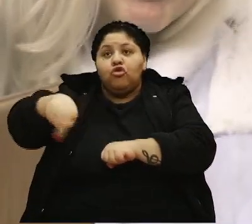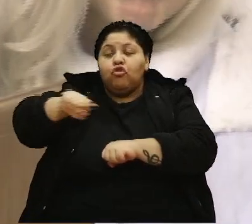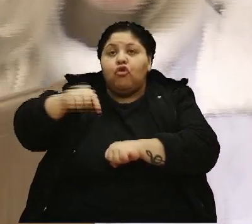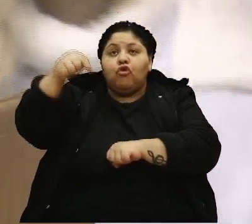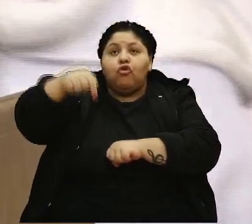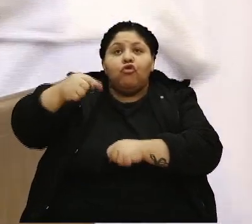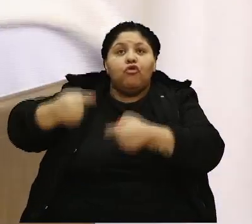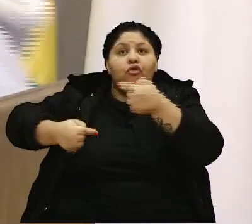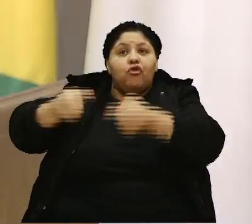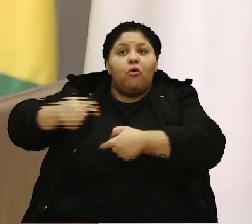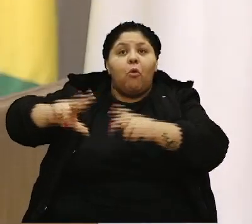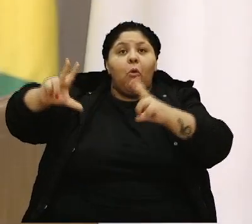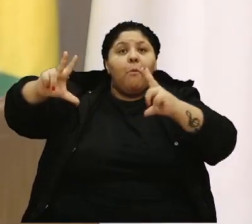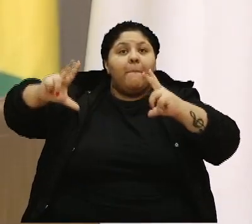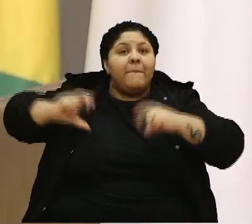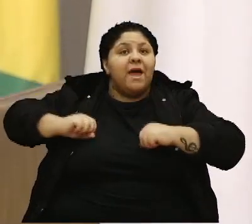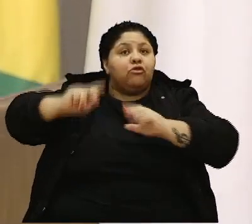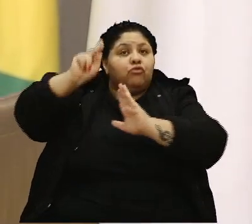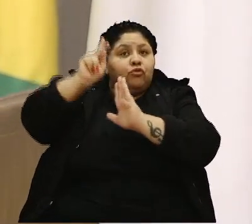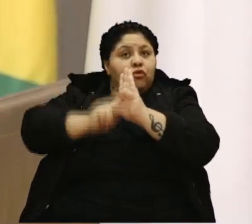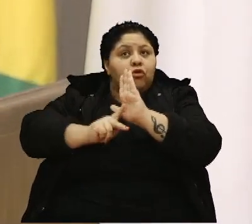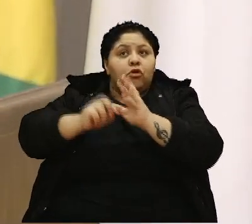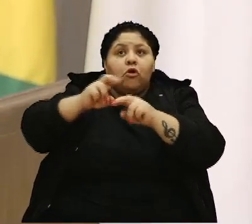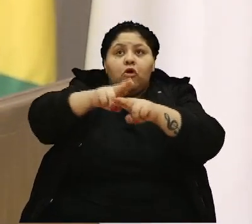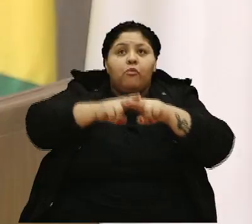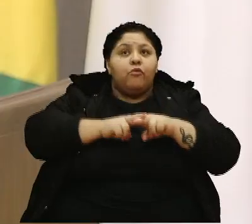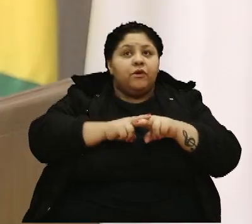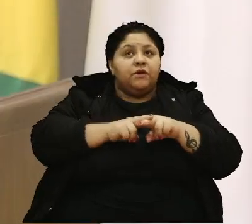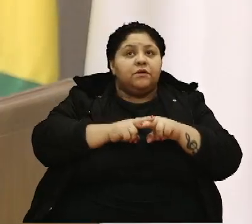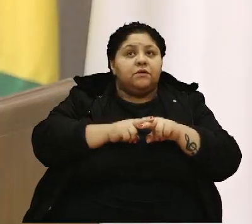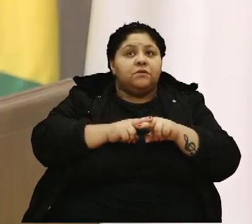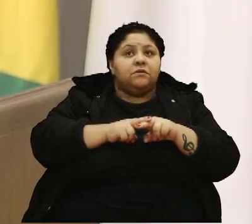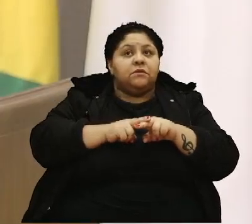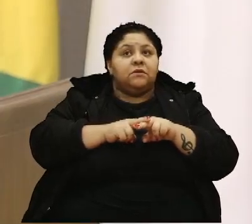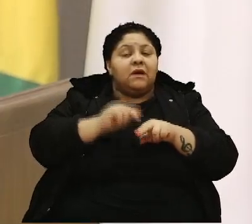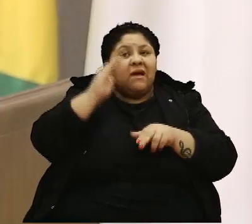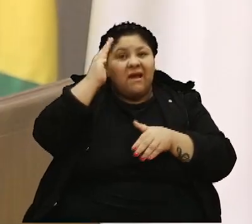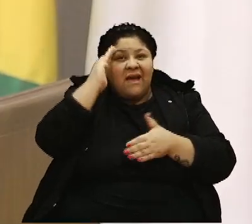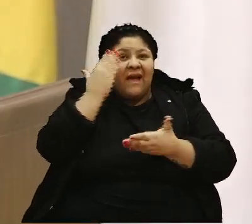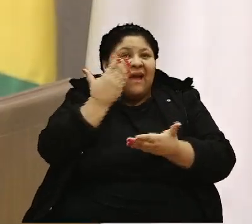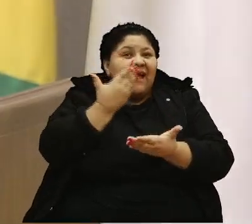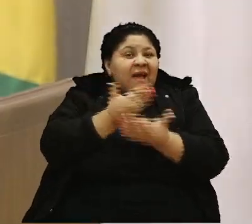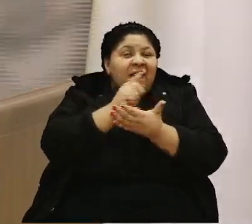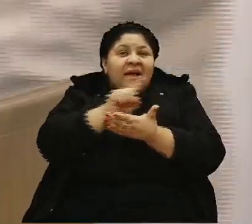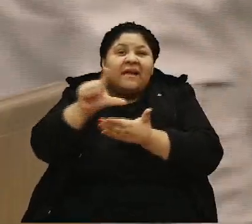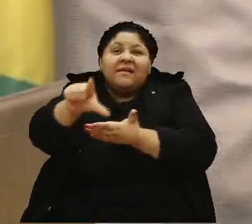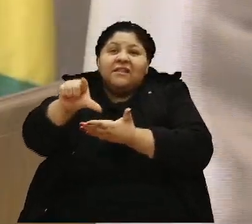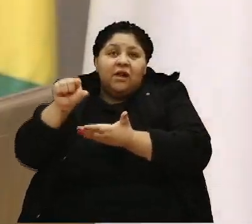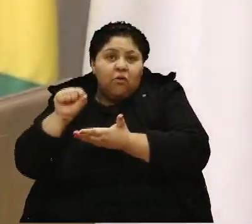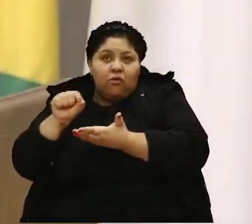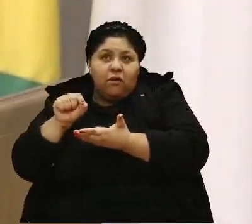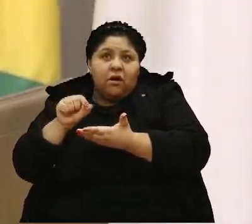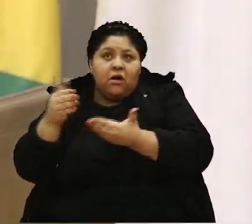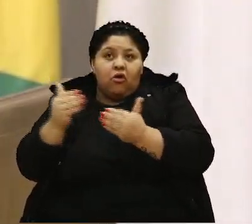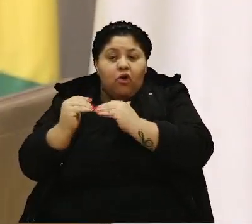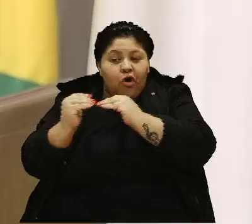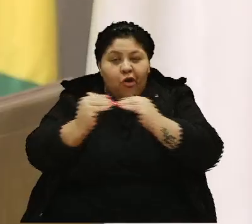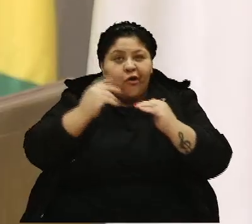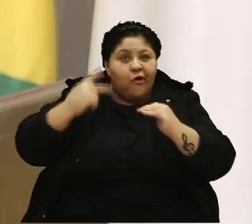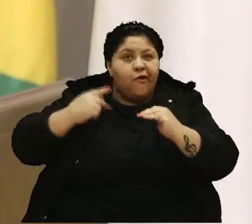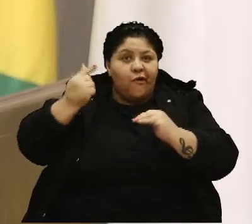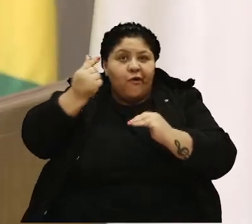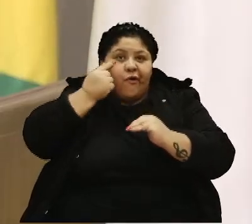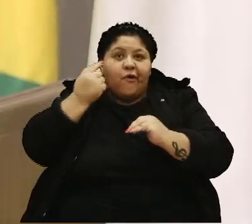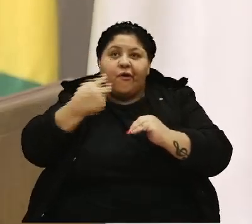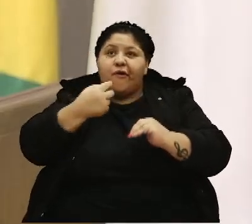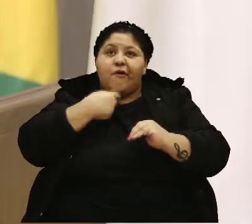estamos discutindo o mérito do projeto, por isso que é parecer, não é decisão. E aí eu vou na linha do vereador Frisso, porque nós não podemos